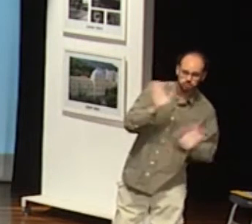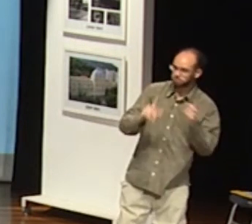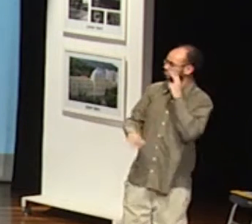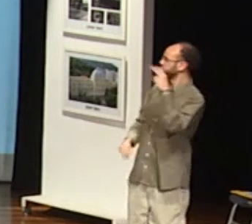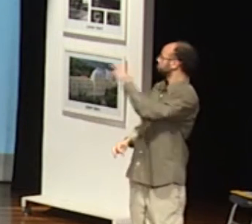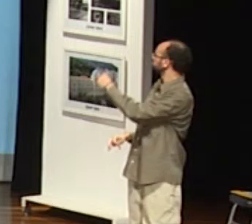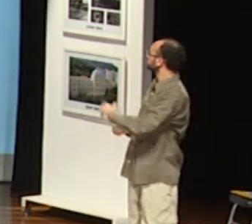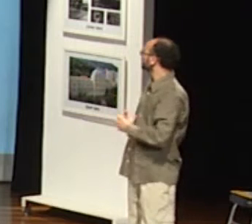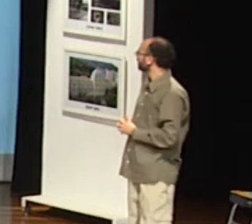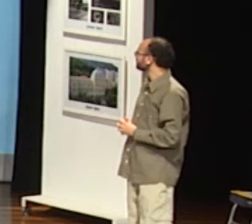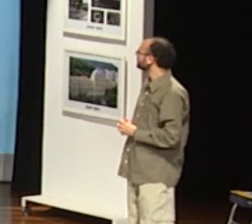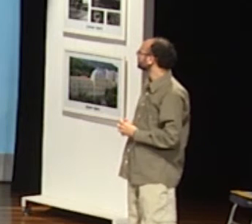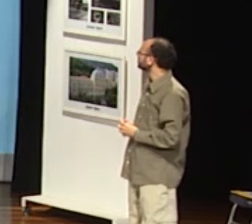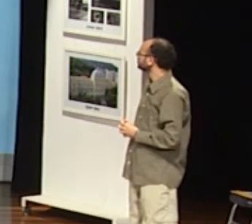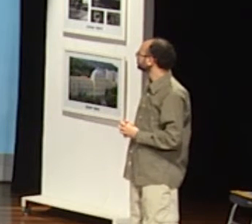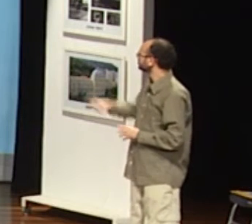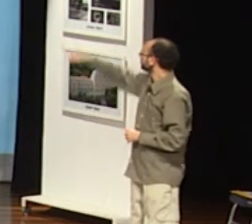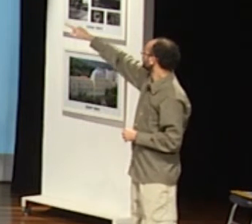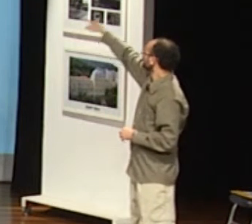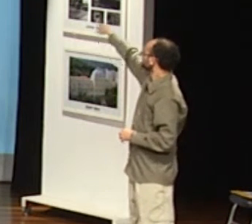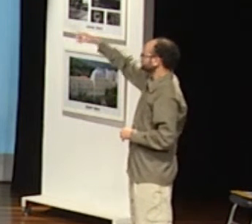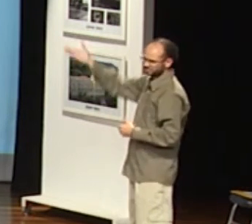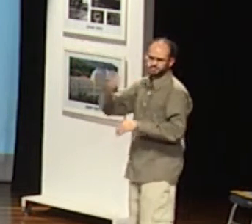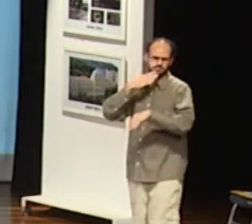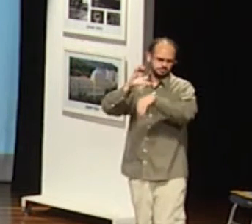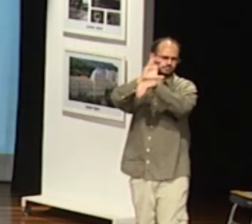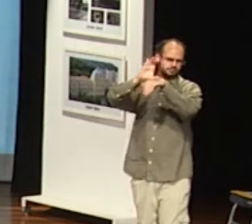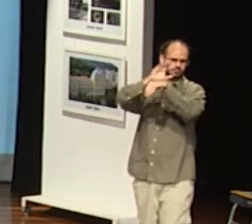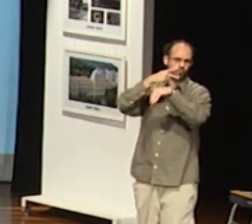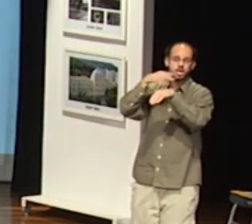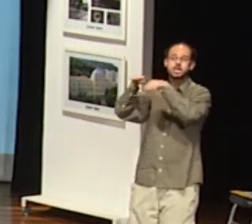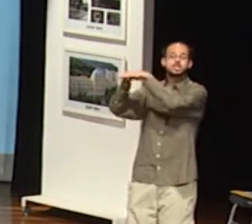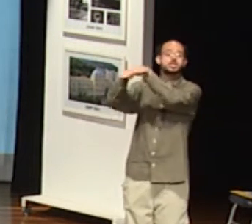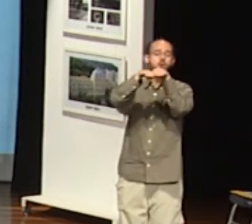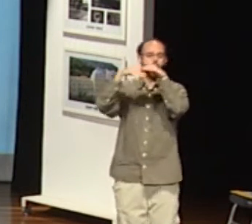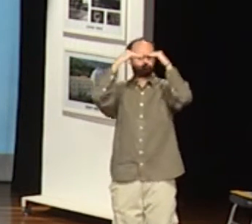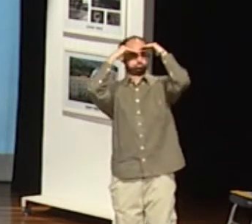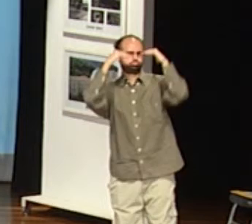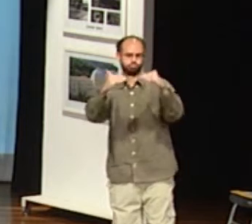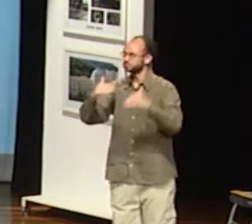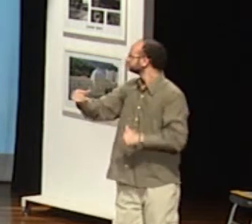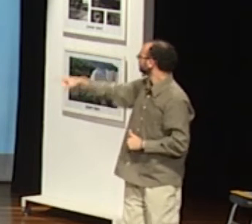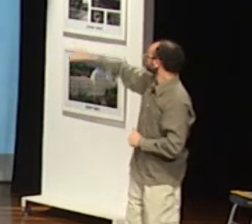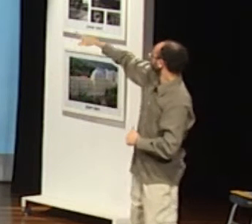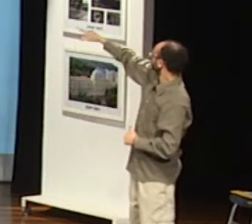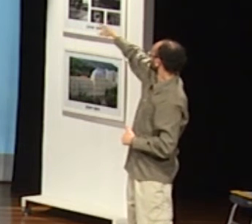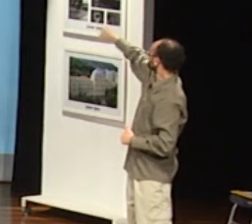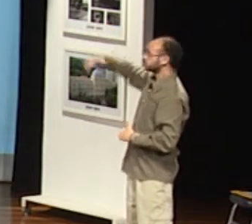muito importante. Vamos verificar. Vocês já conhecem a Constituição, onde